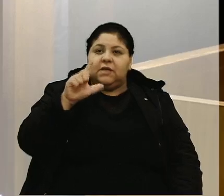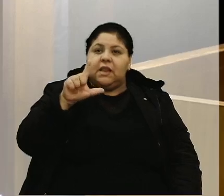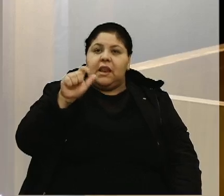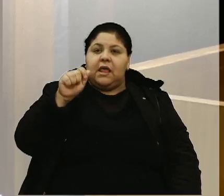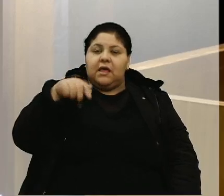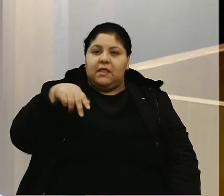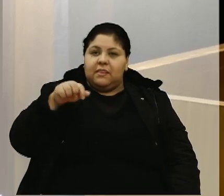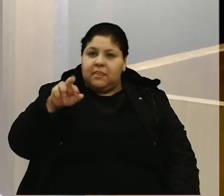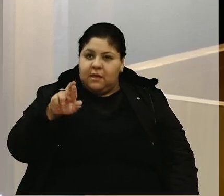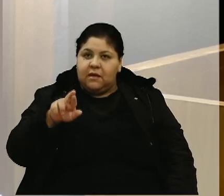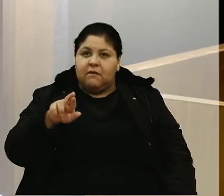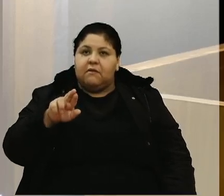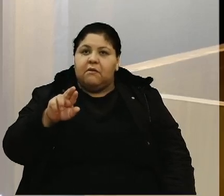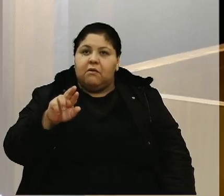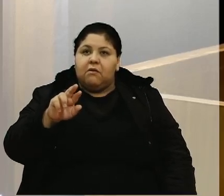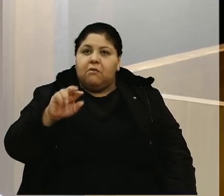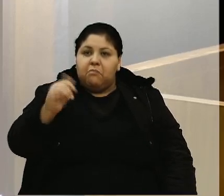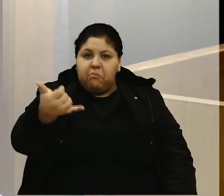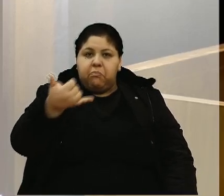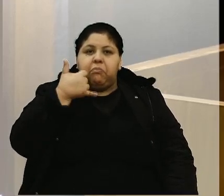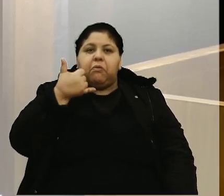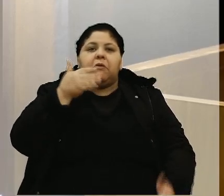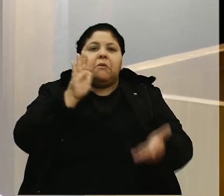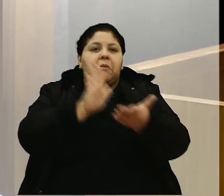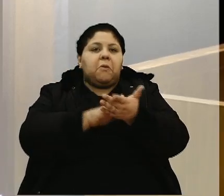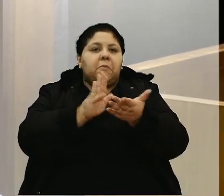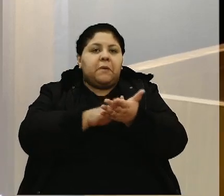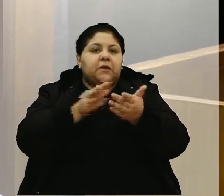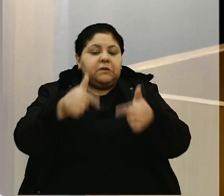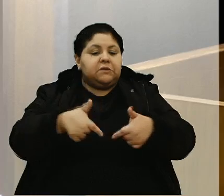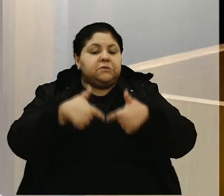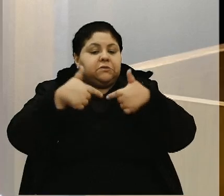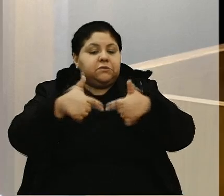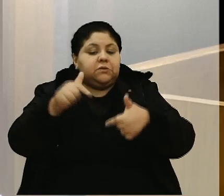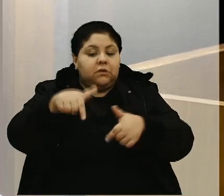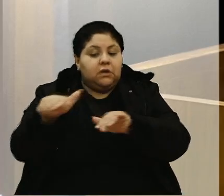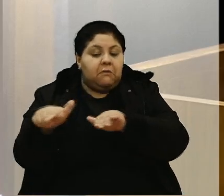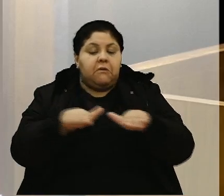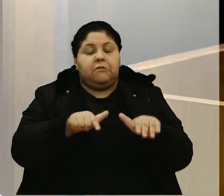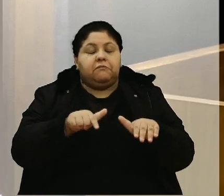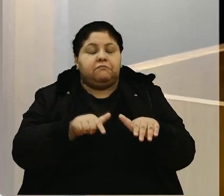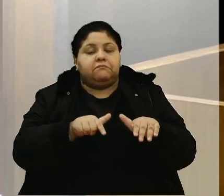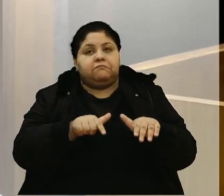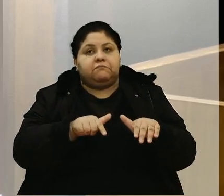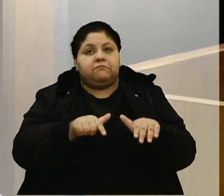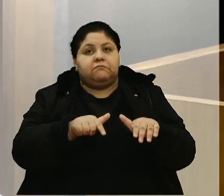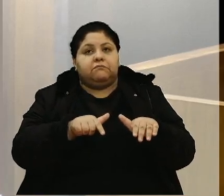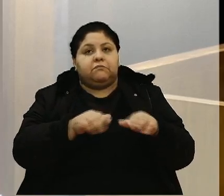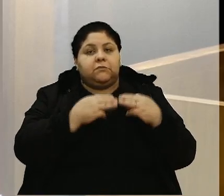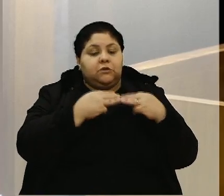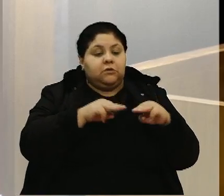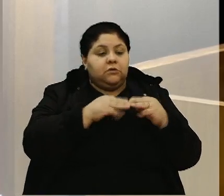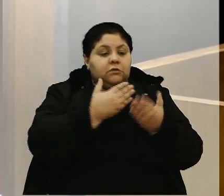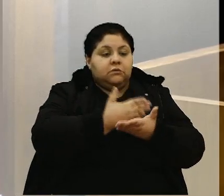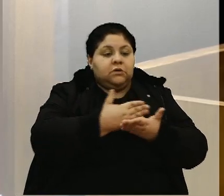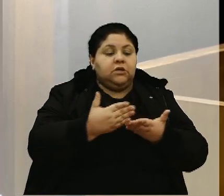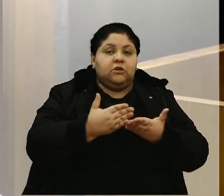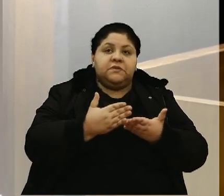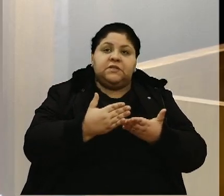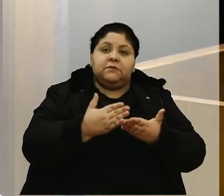insistentemente cobrando ações, né? E essa semana, então, As máquinas iniciaram, né,